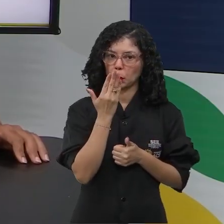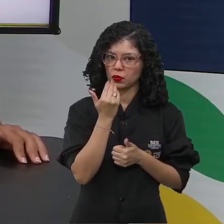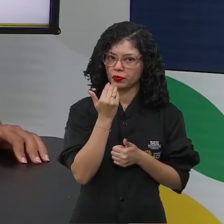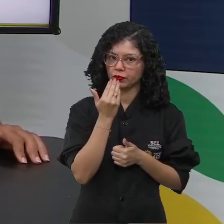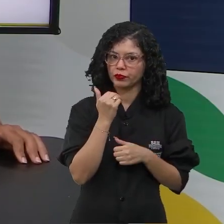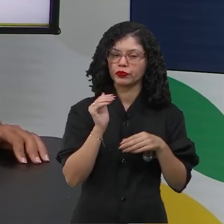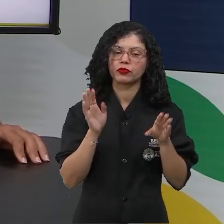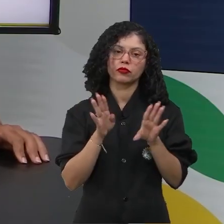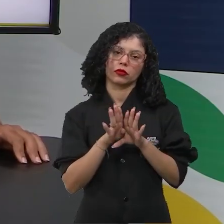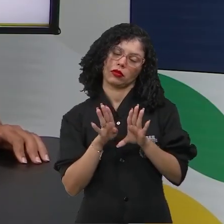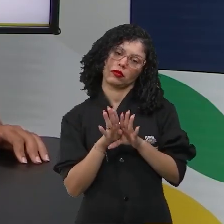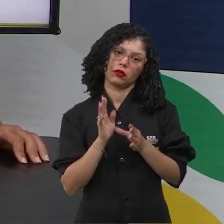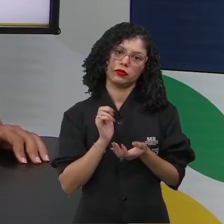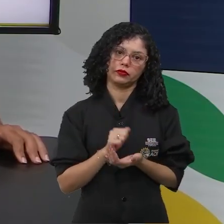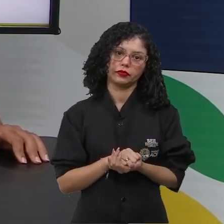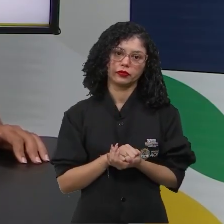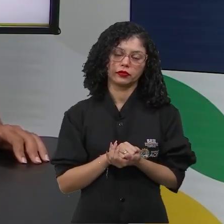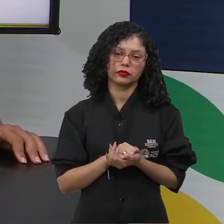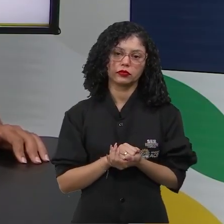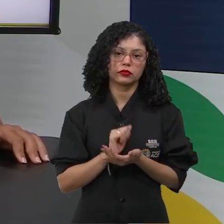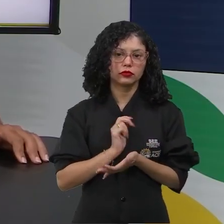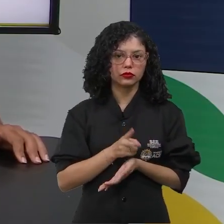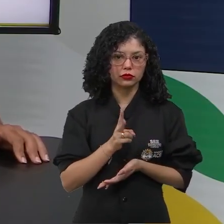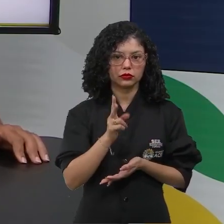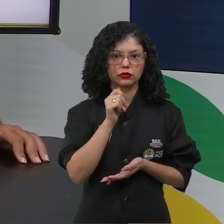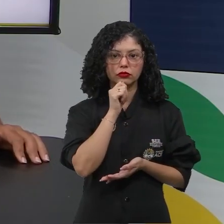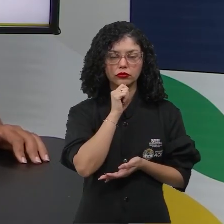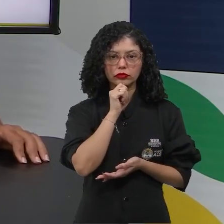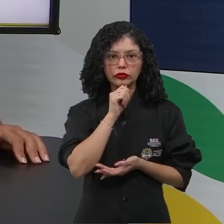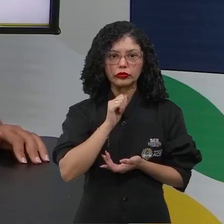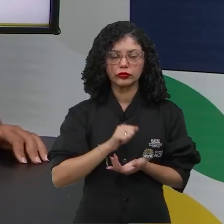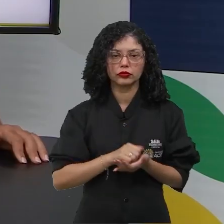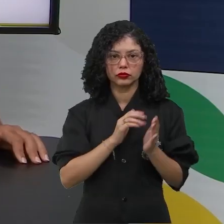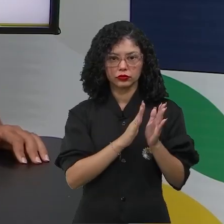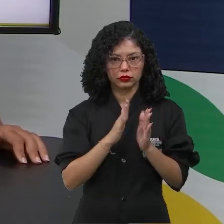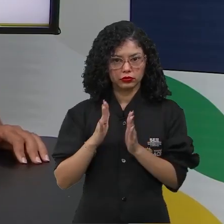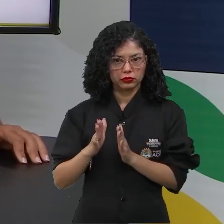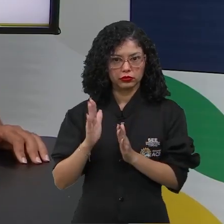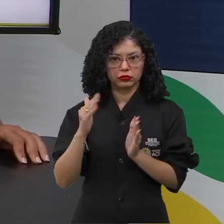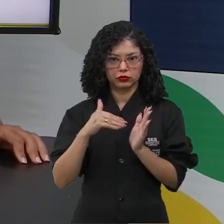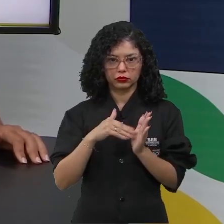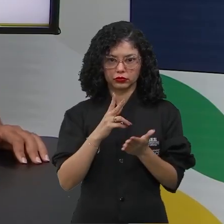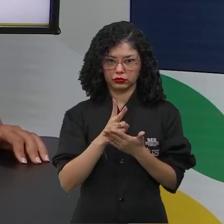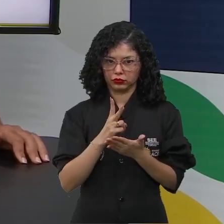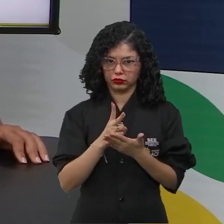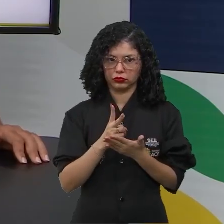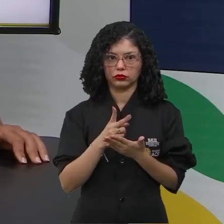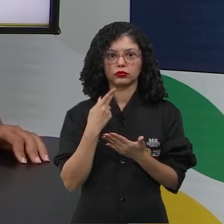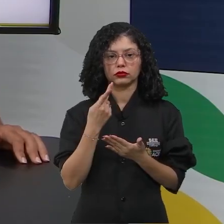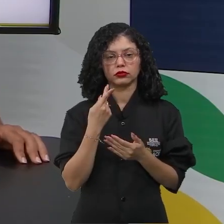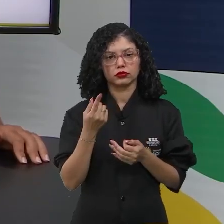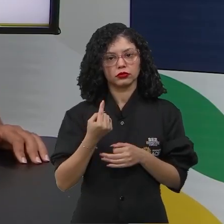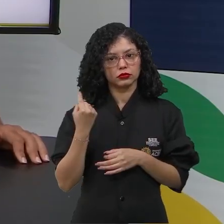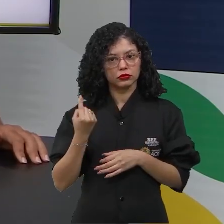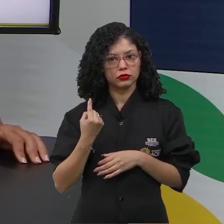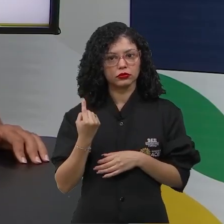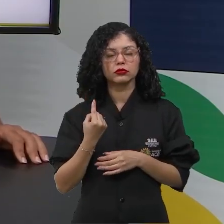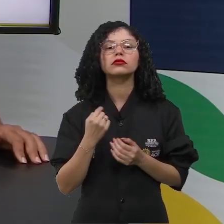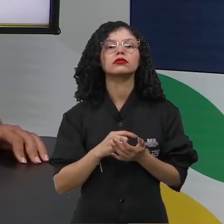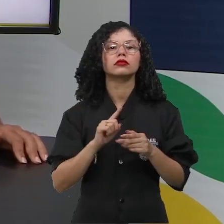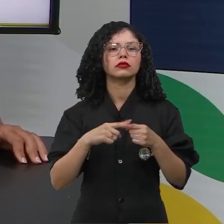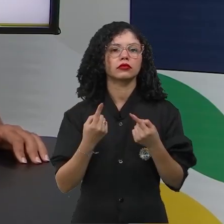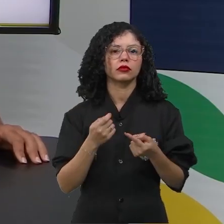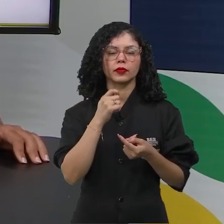alimentação, ela é rotineira, contínua, faz parte até da construção identitária do indivíduo,